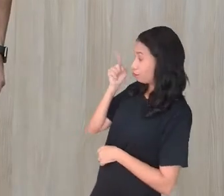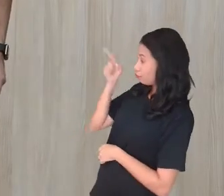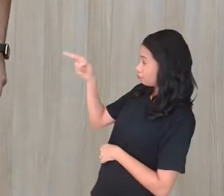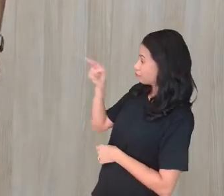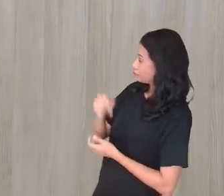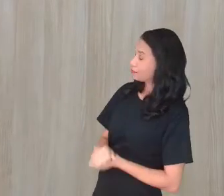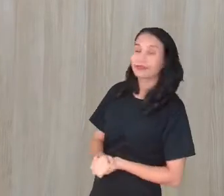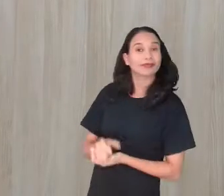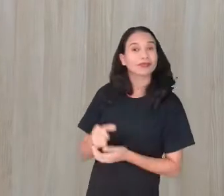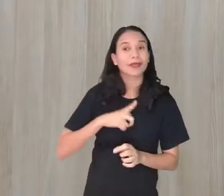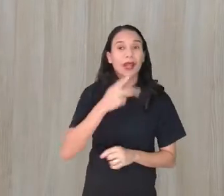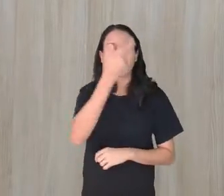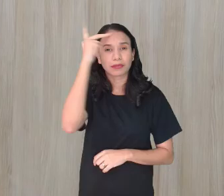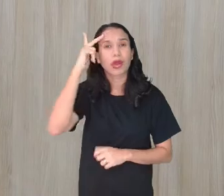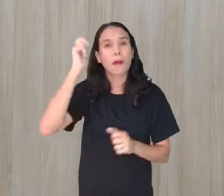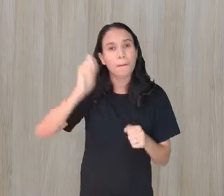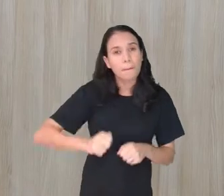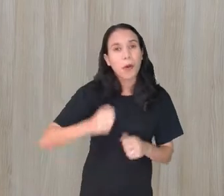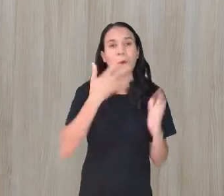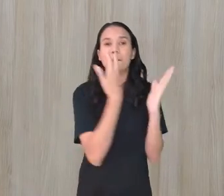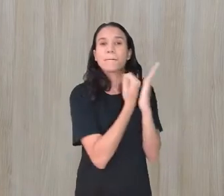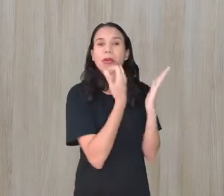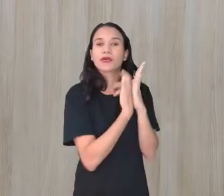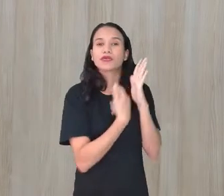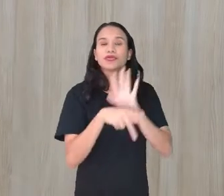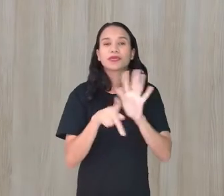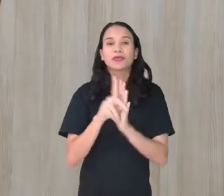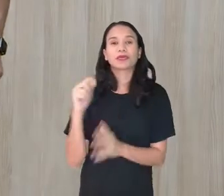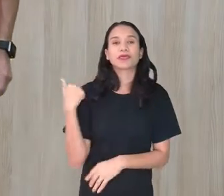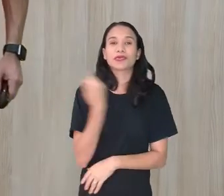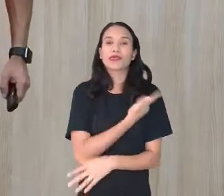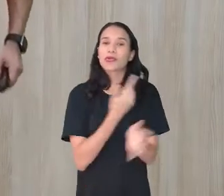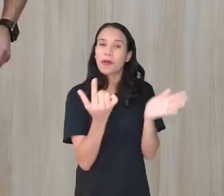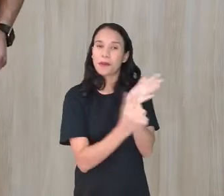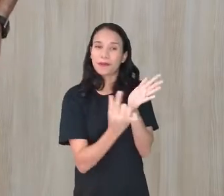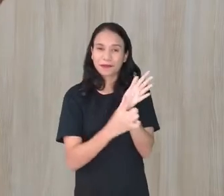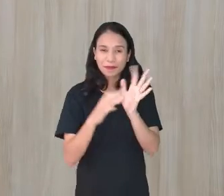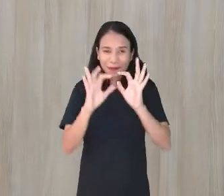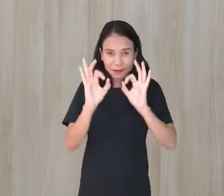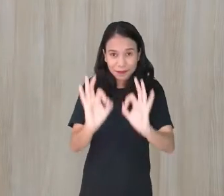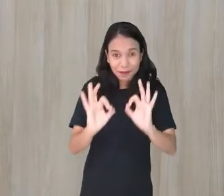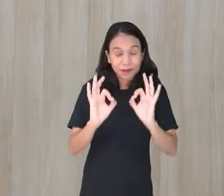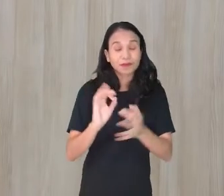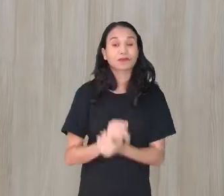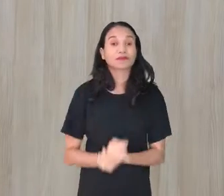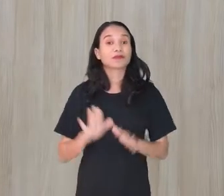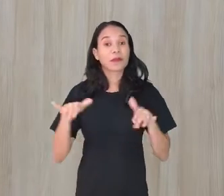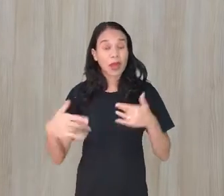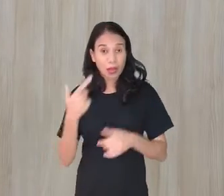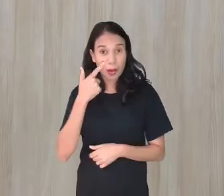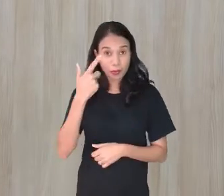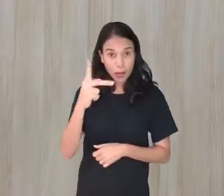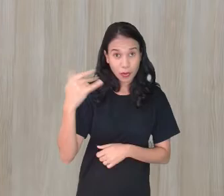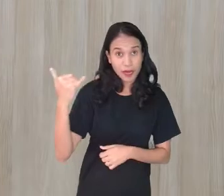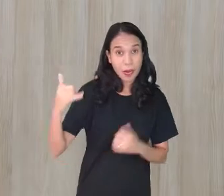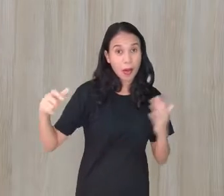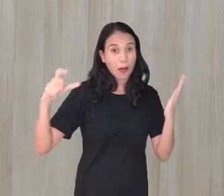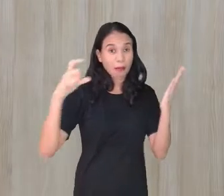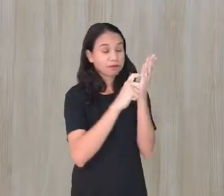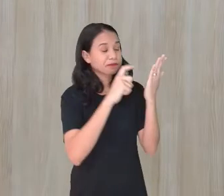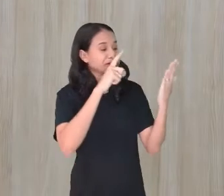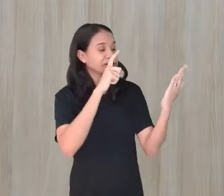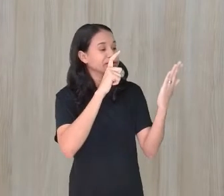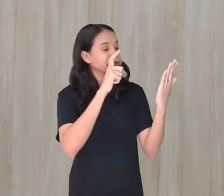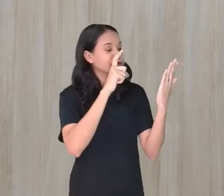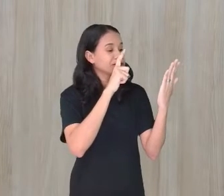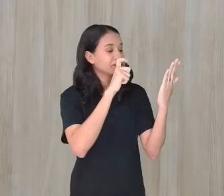sua telinha para você baixar e fazer o download aí do nosso aplicativo, beleza? Então, pega o teu celular, coloca